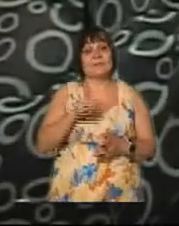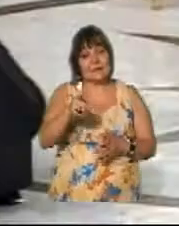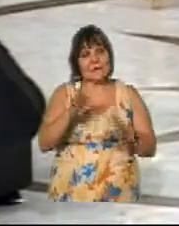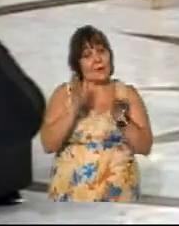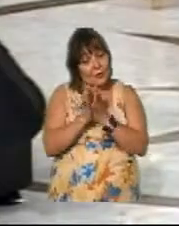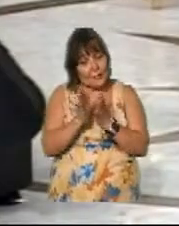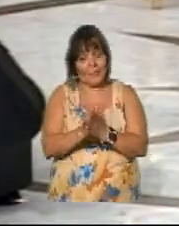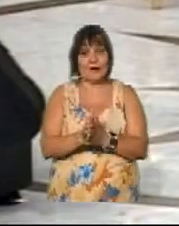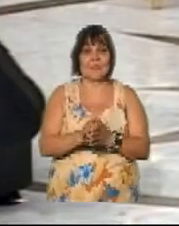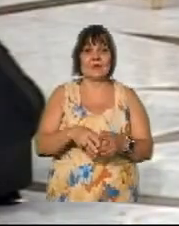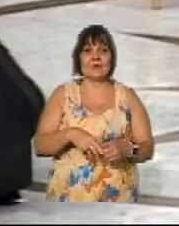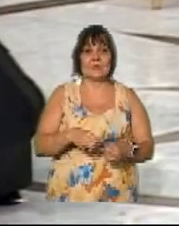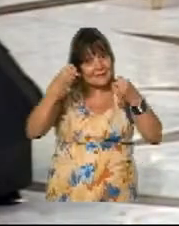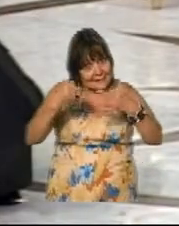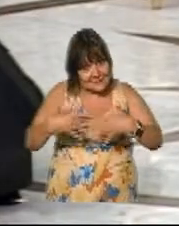nosso intermédio.